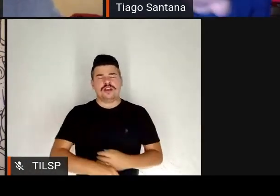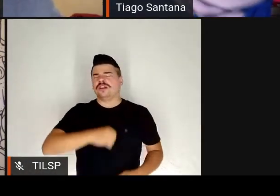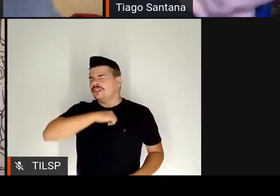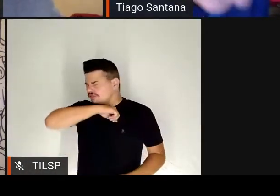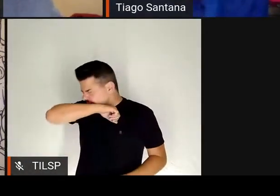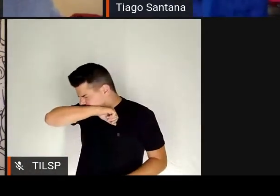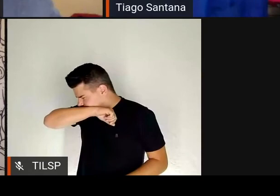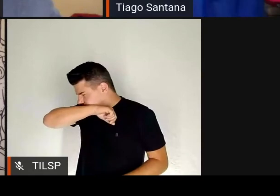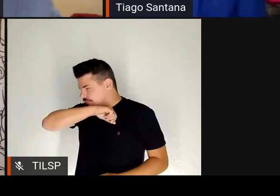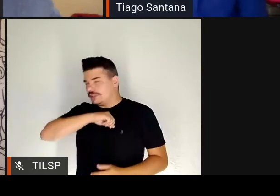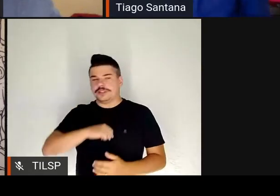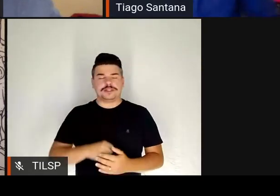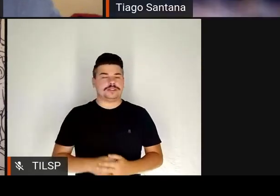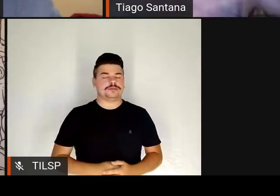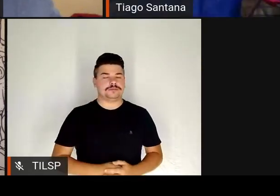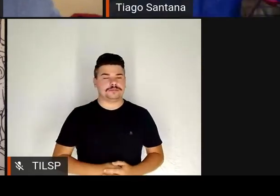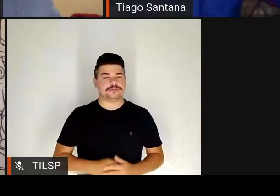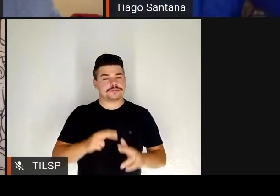participação.